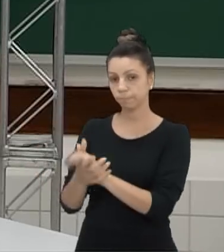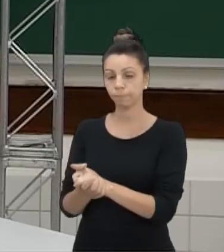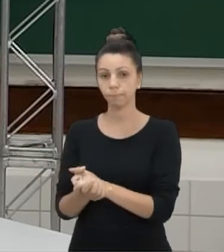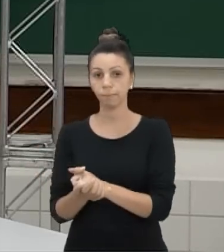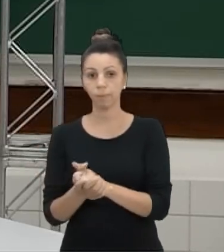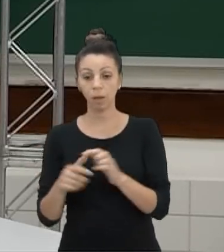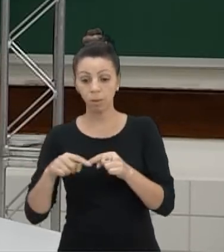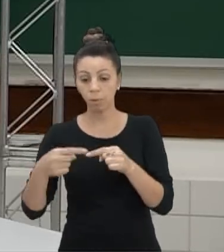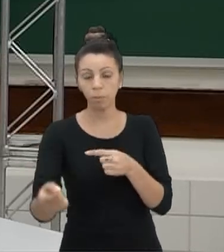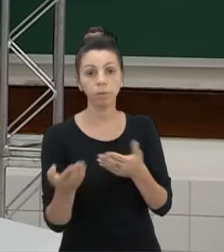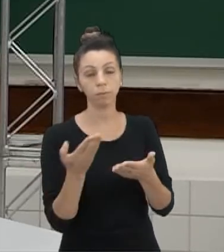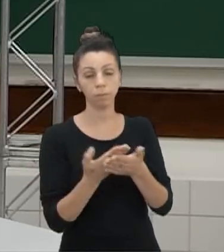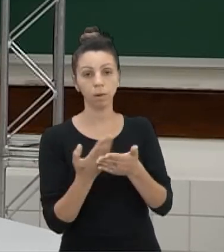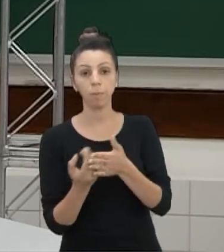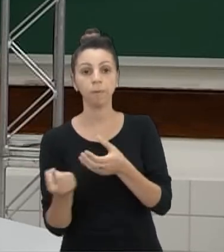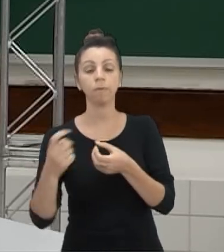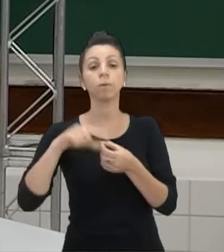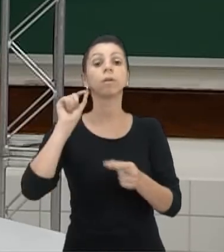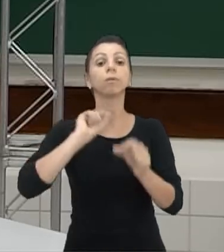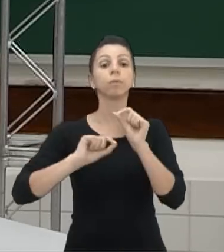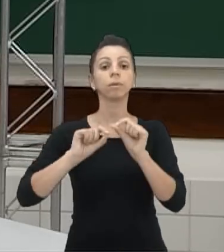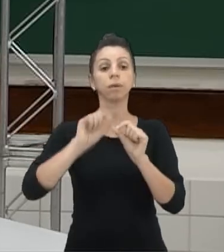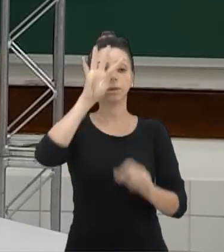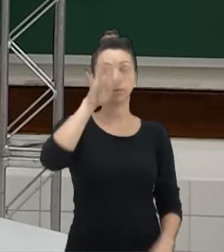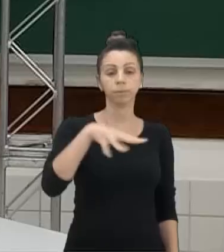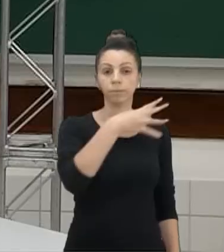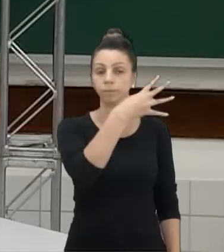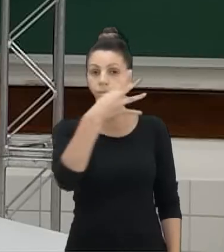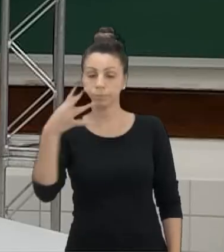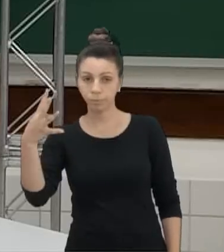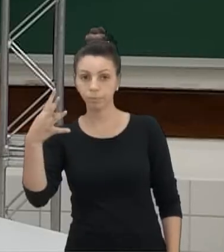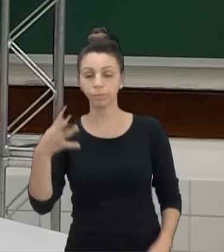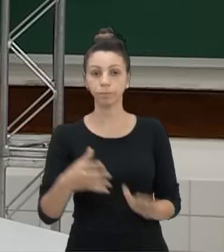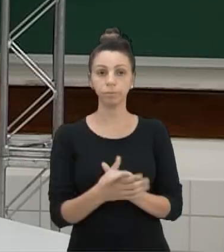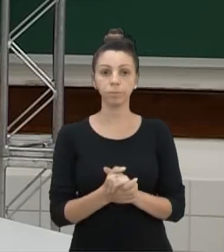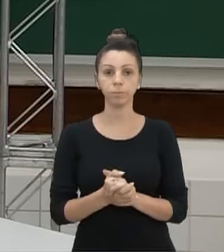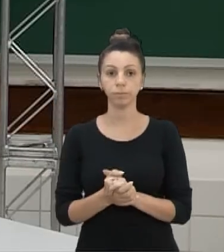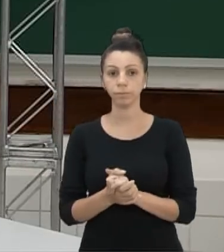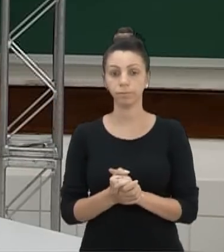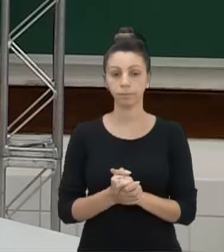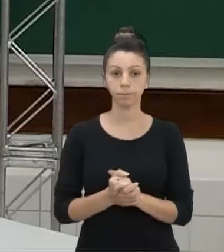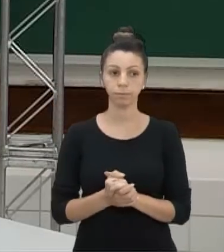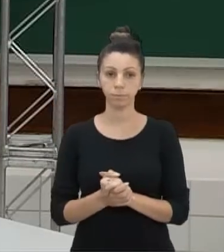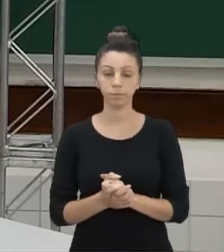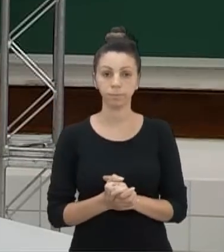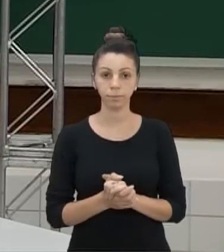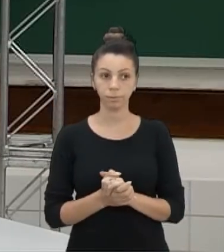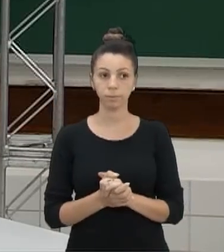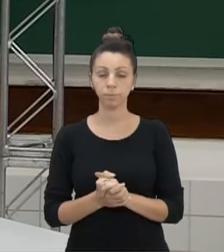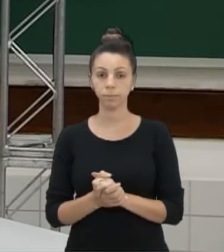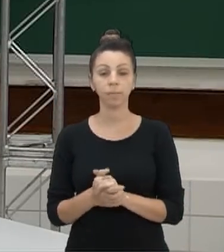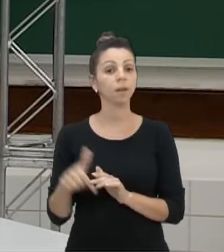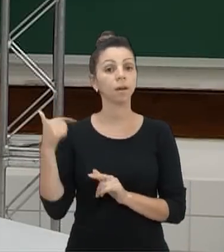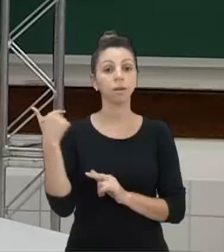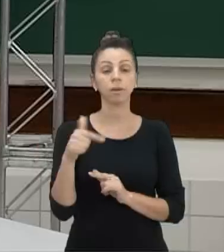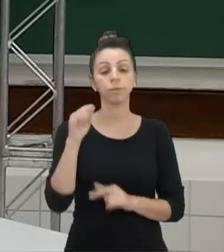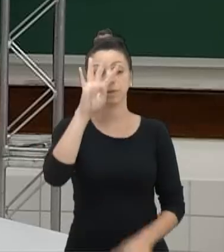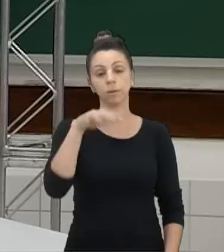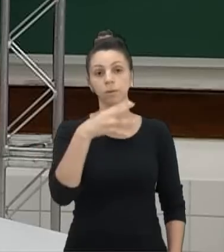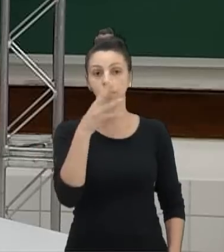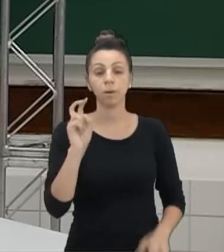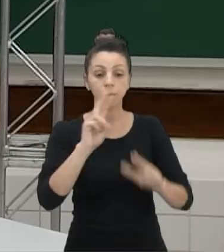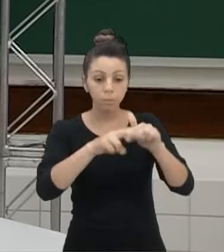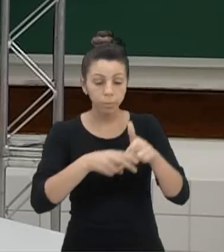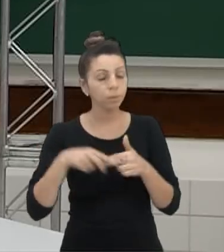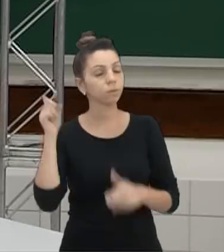vai poder usar aquelas proporções de 10, de 100, coisa que a gente fugiu totalmente nas unidades agrárias. A gente não tinha esse piso e por isso tivemos